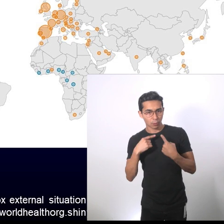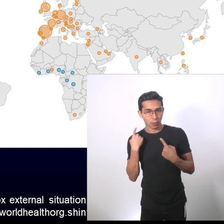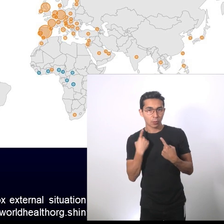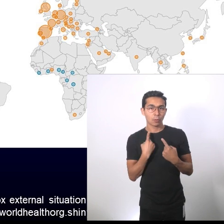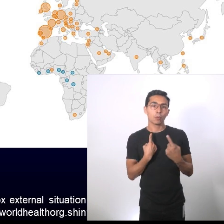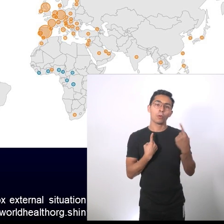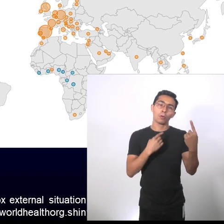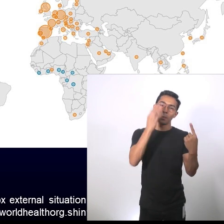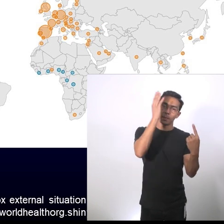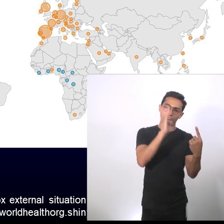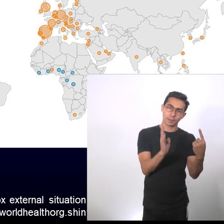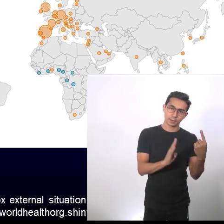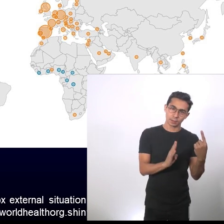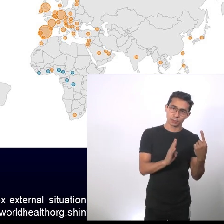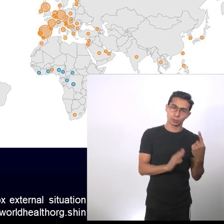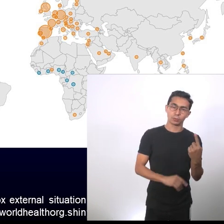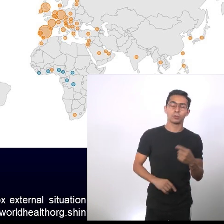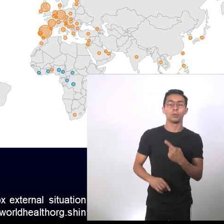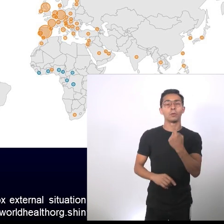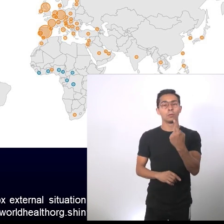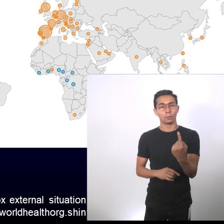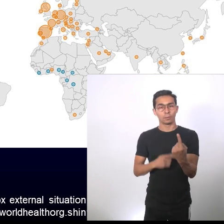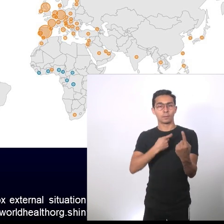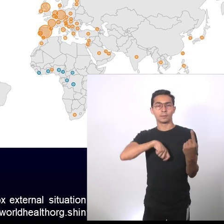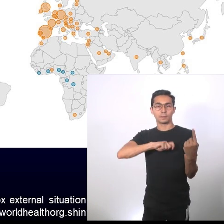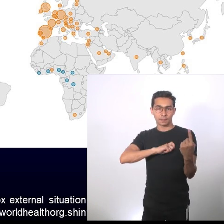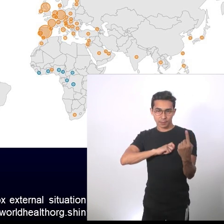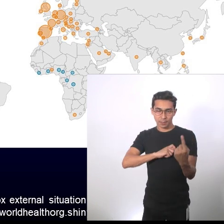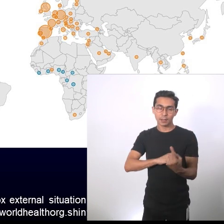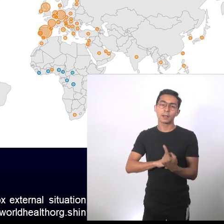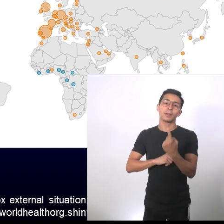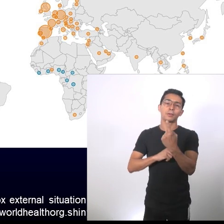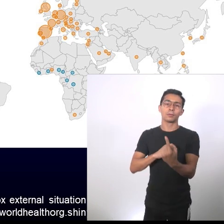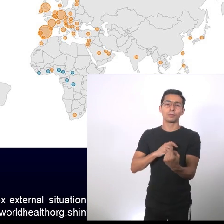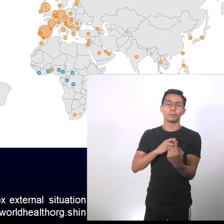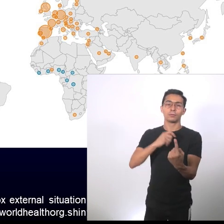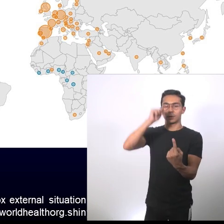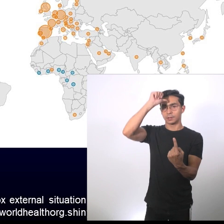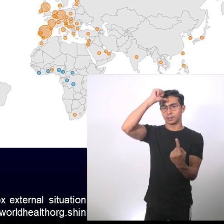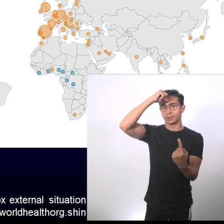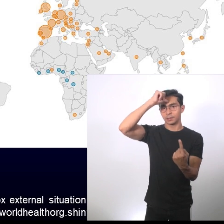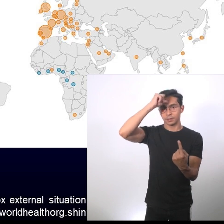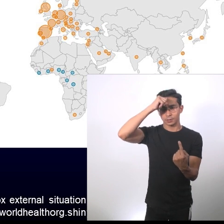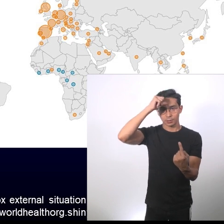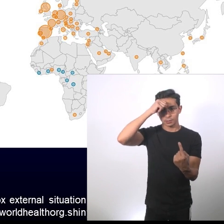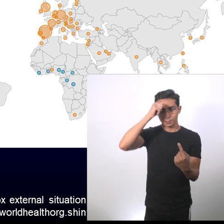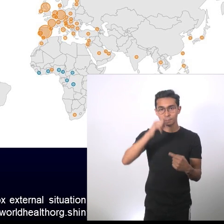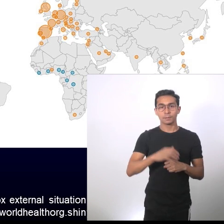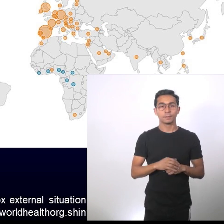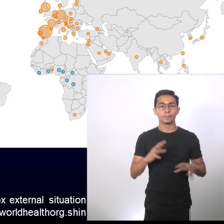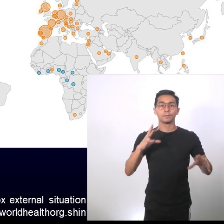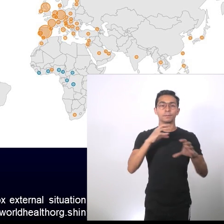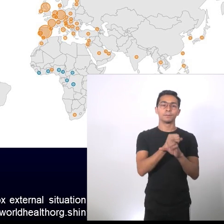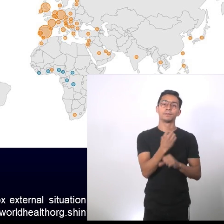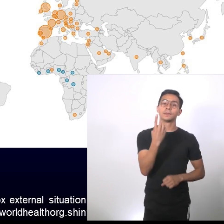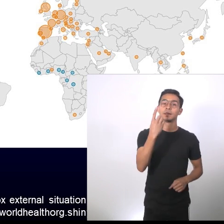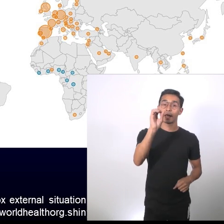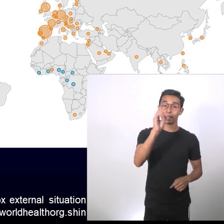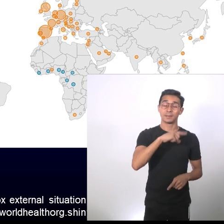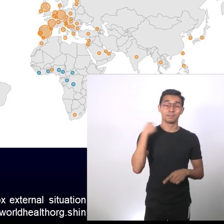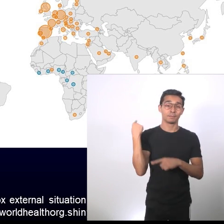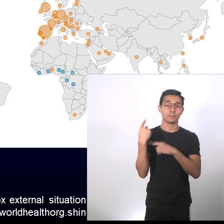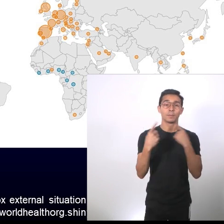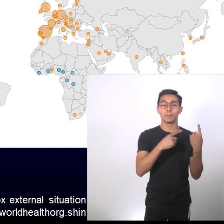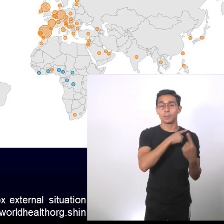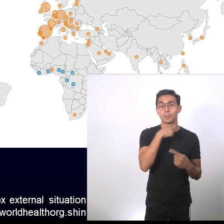Espanha e uma na Índia. Então, são 10 mortes em 22 mil casos reportados. Não há nenhuma dúvida que o número